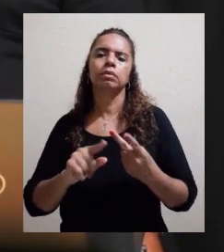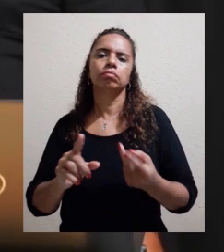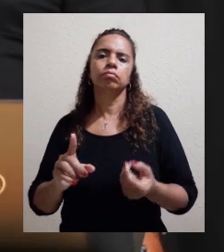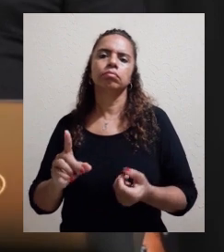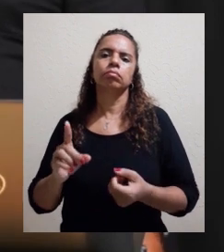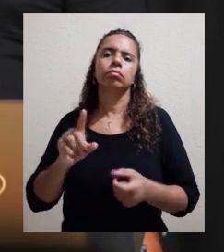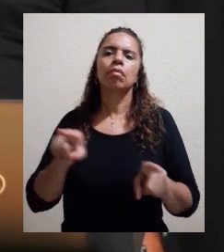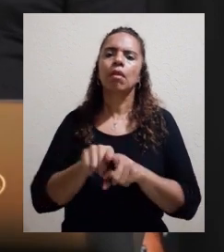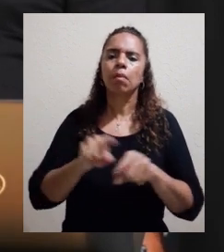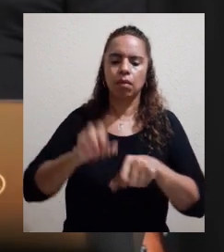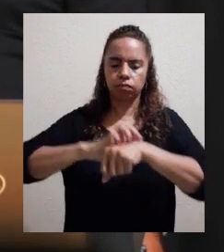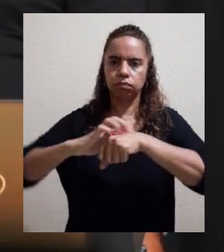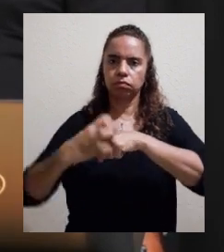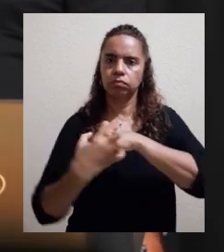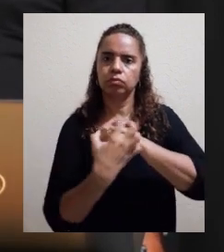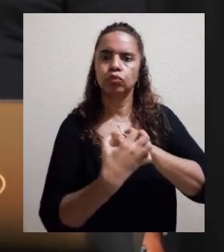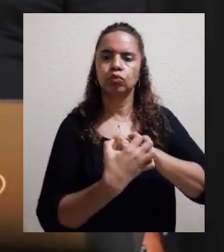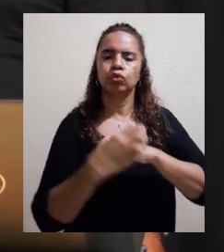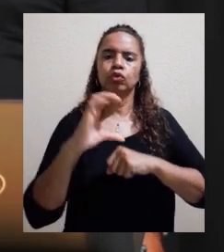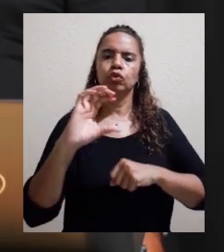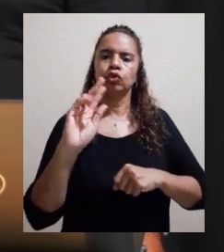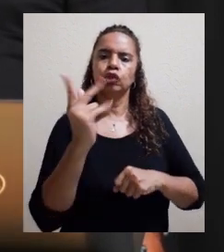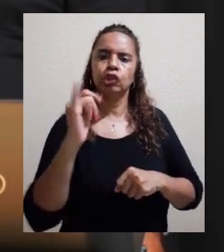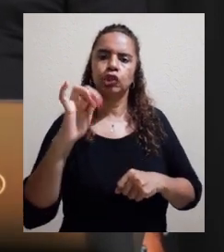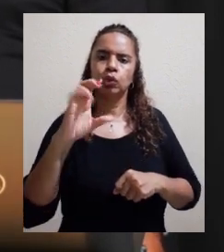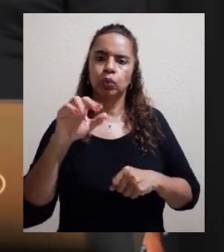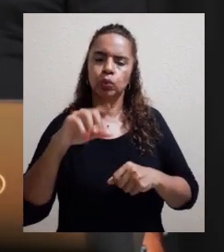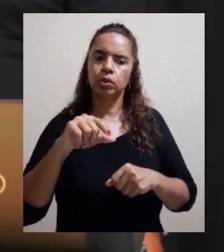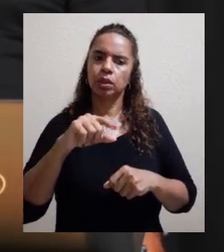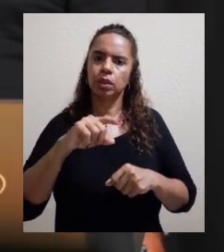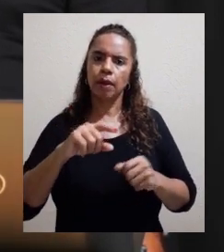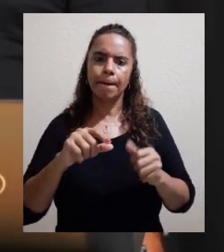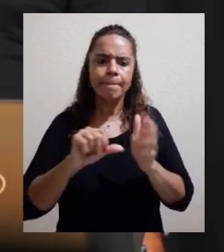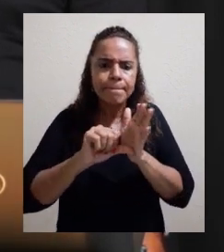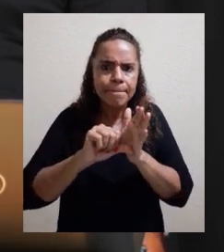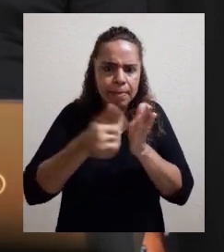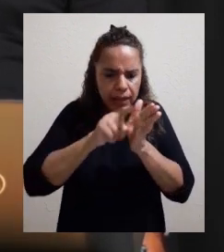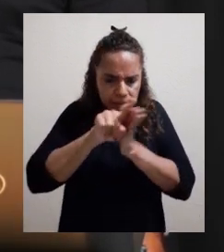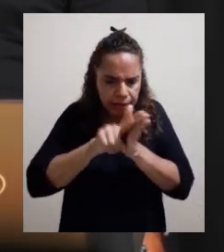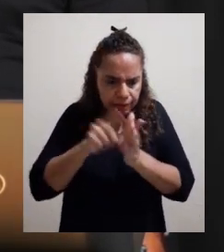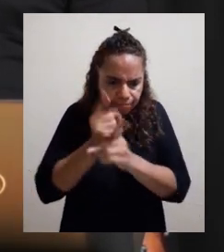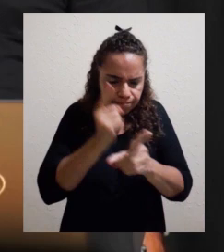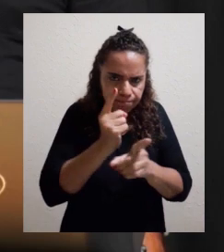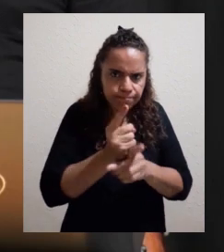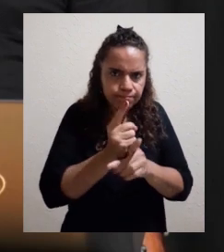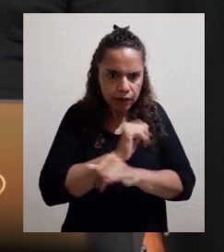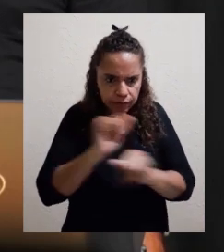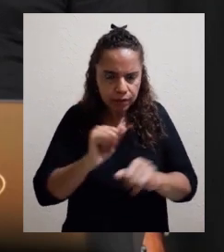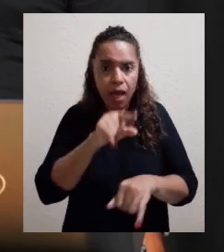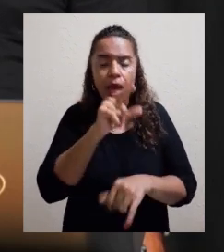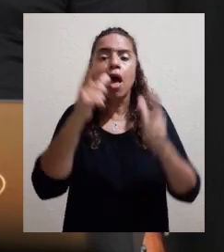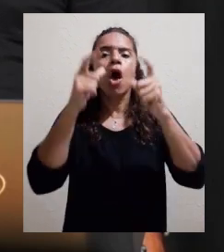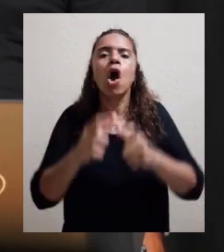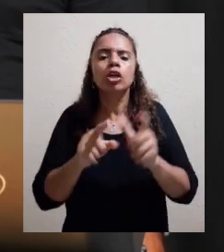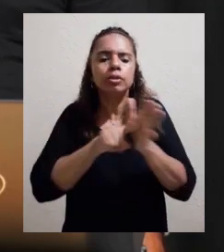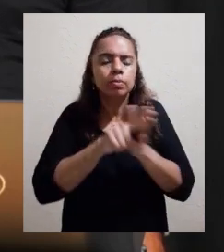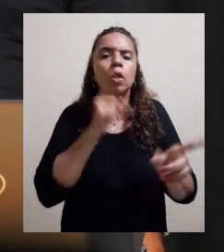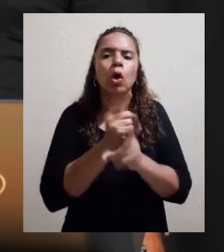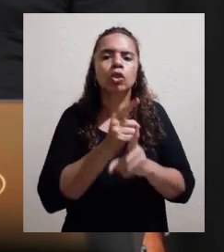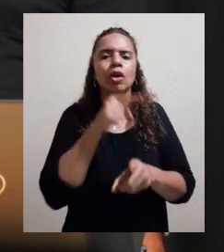também do atendimento dessas pessoas. Os primeiros dados epidemiológicos saíram todos de lá. né? Na epidemia